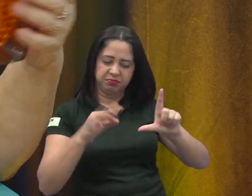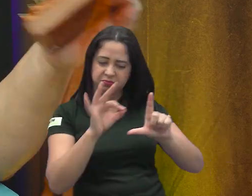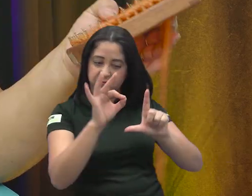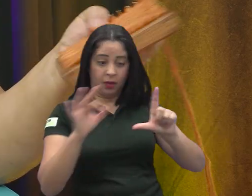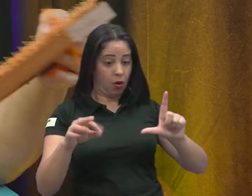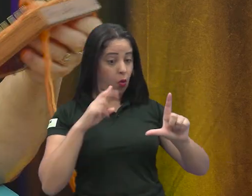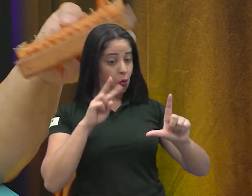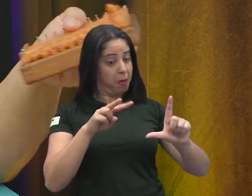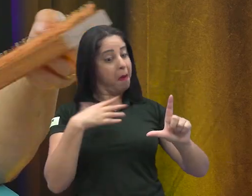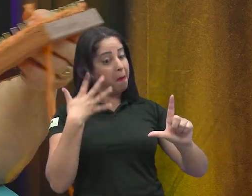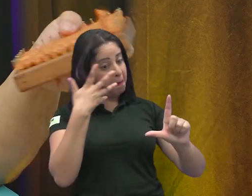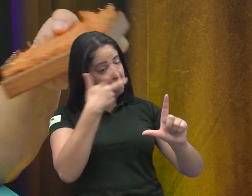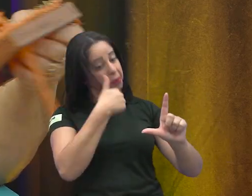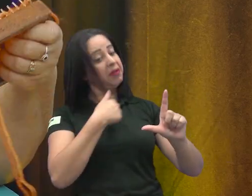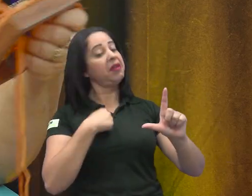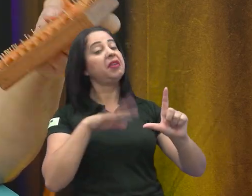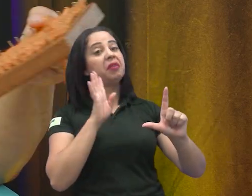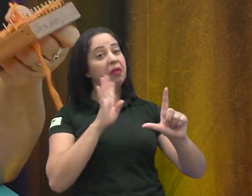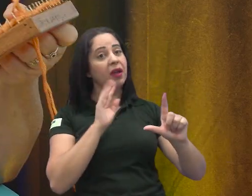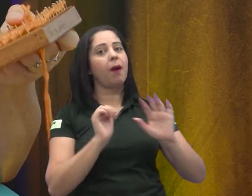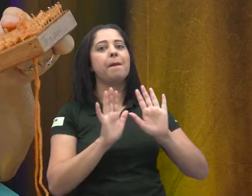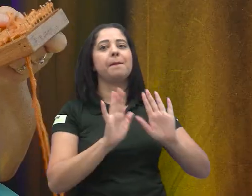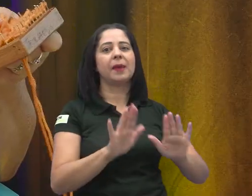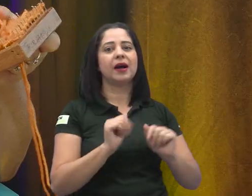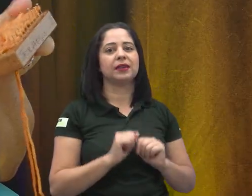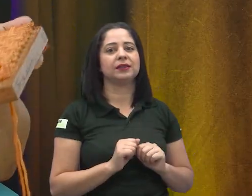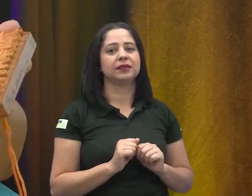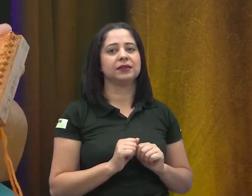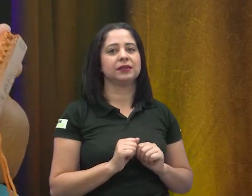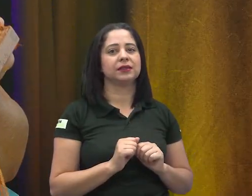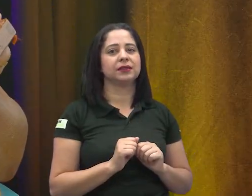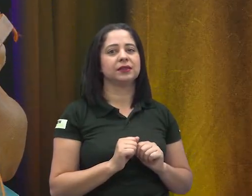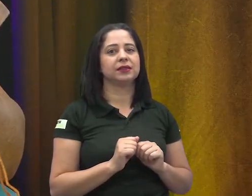peça bacana, um poncho, mas